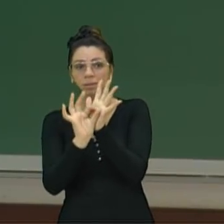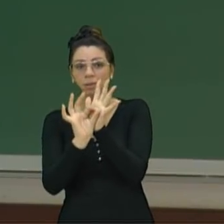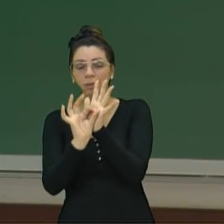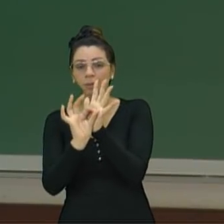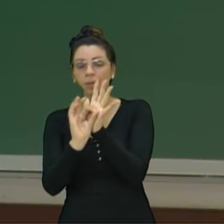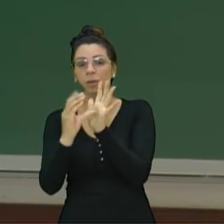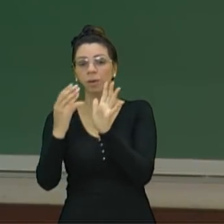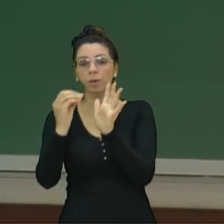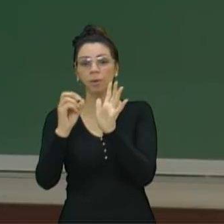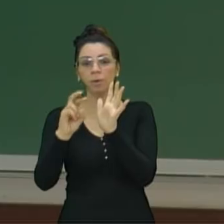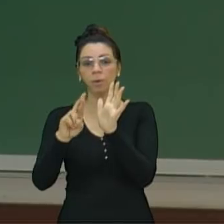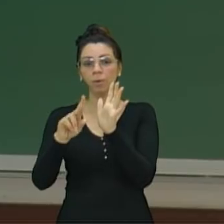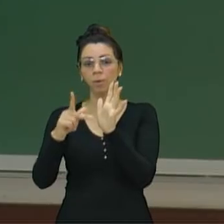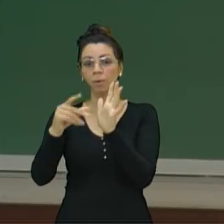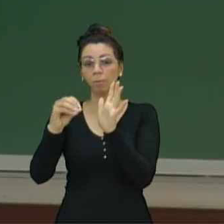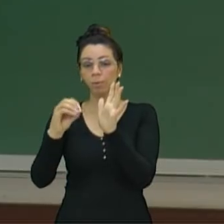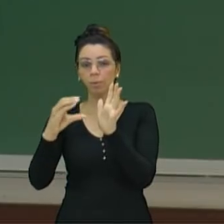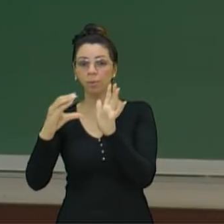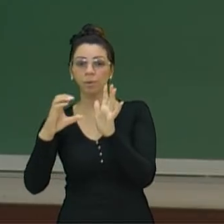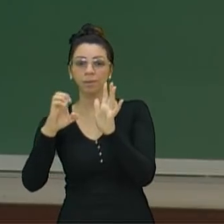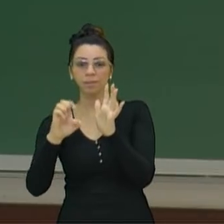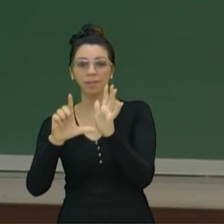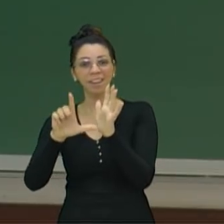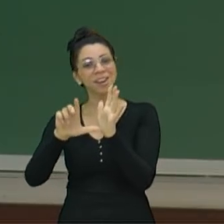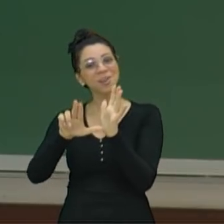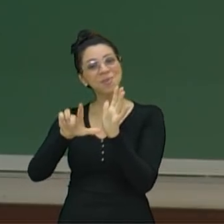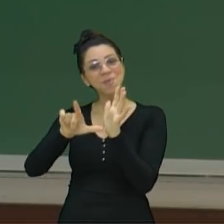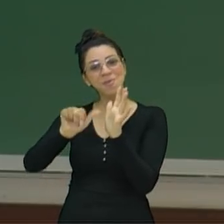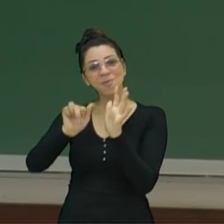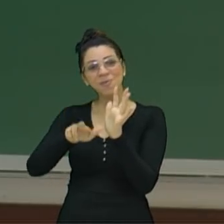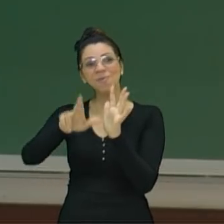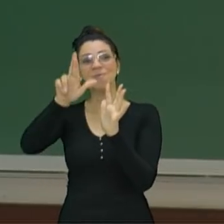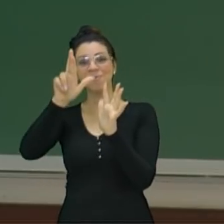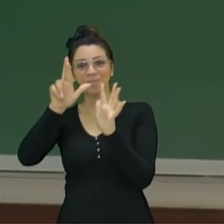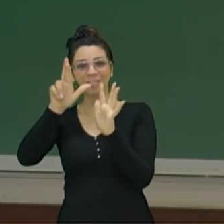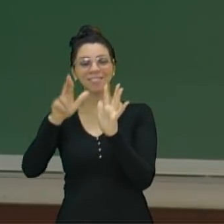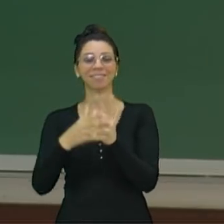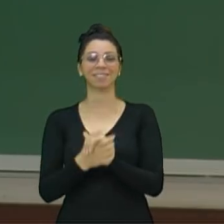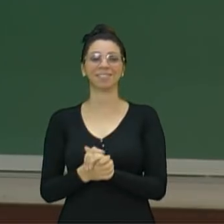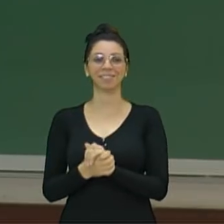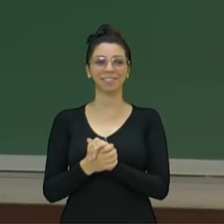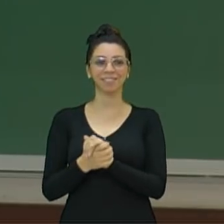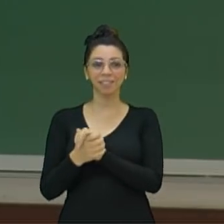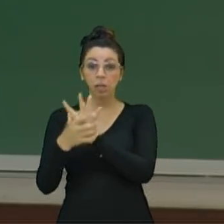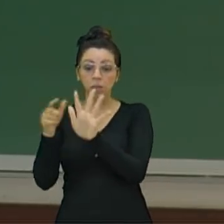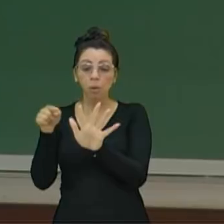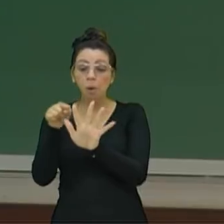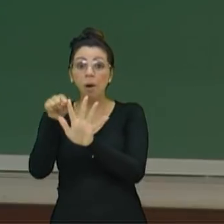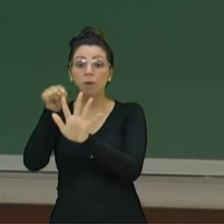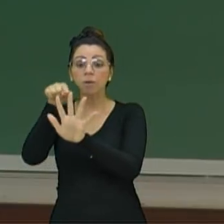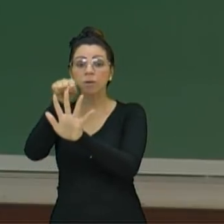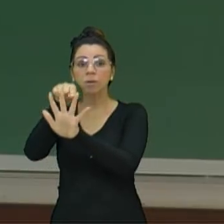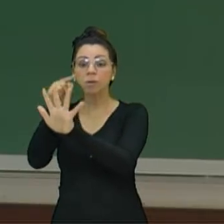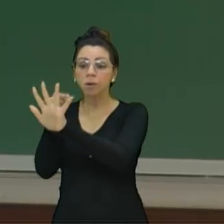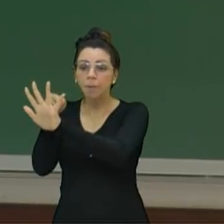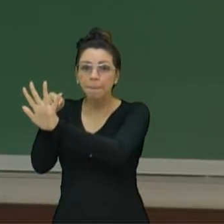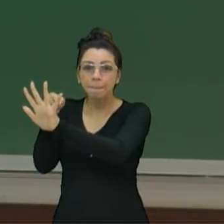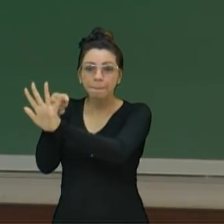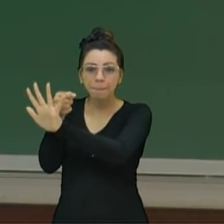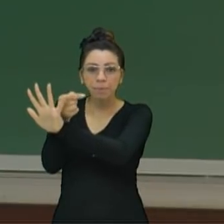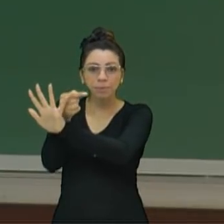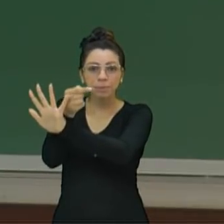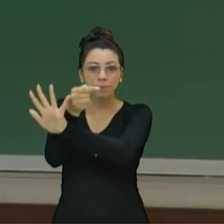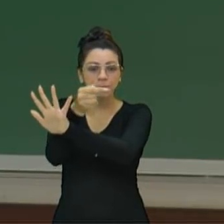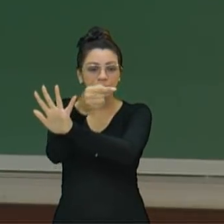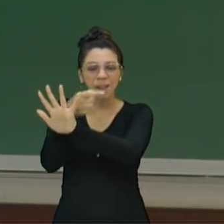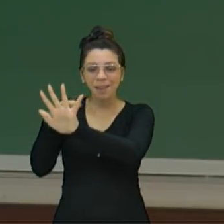e contém as ramificações. Olha lá apontando para as ramificações. Dendritos. Ao longo, a parte mais compridinha, que